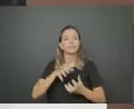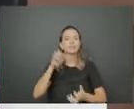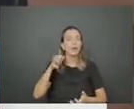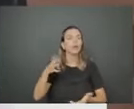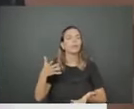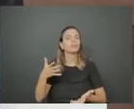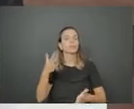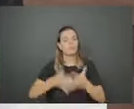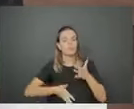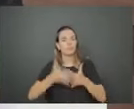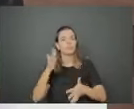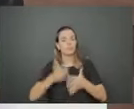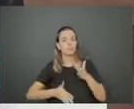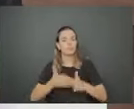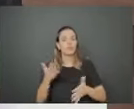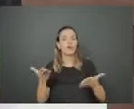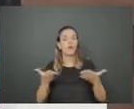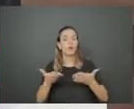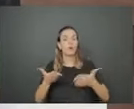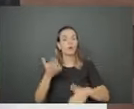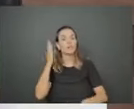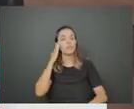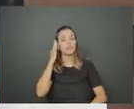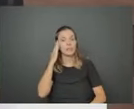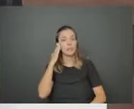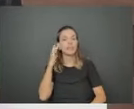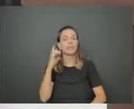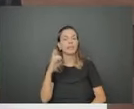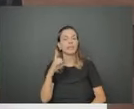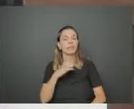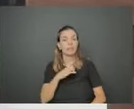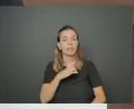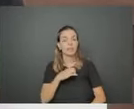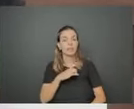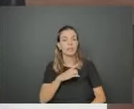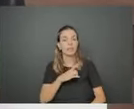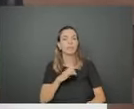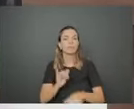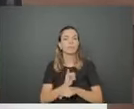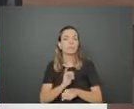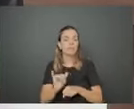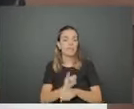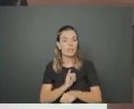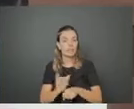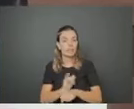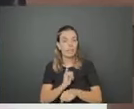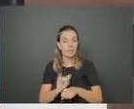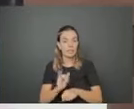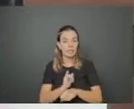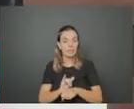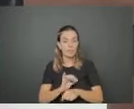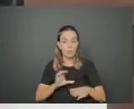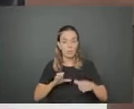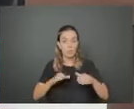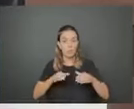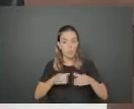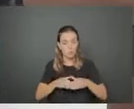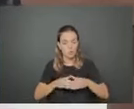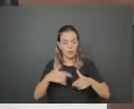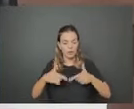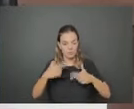outras técnicas para você acordar um quartel que não seja necessariamente uma sirene para acordar a vizinhança inteira. Então, eu gostaria de saber se